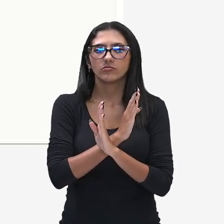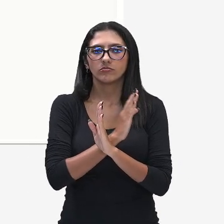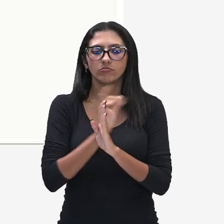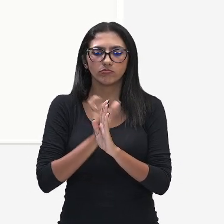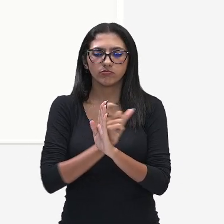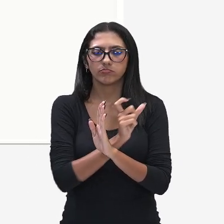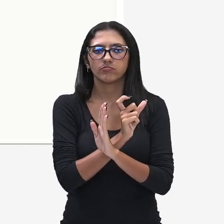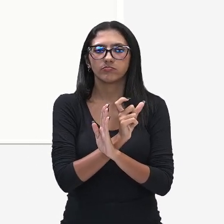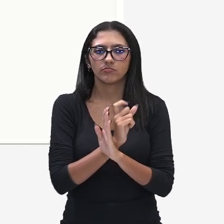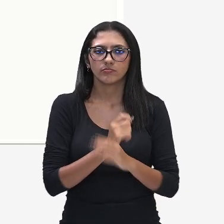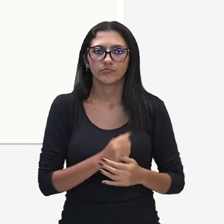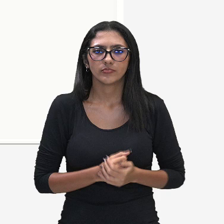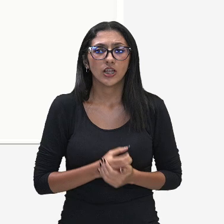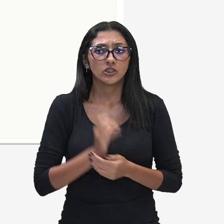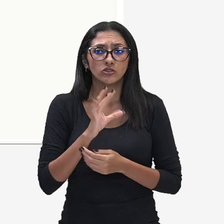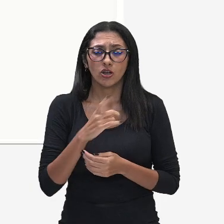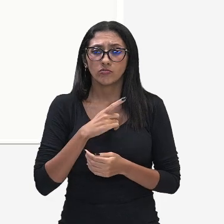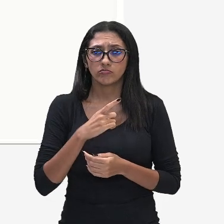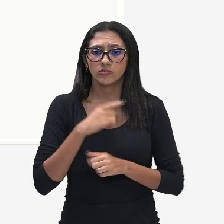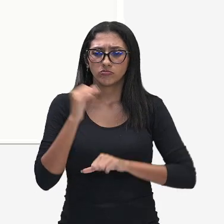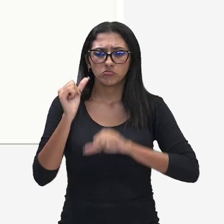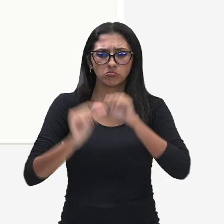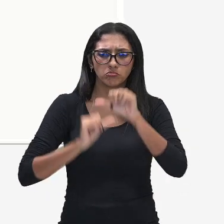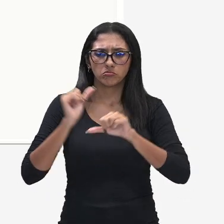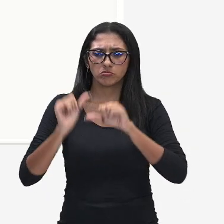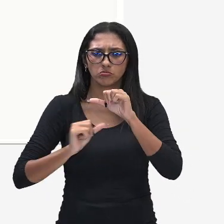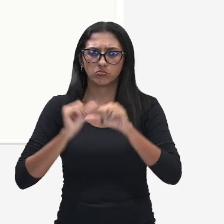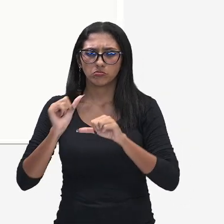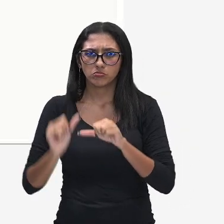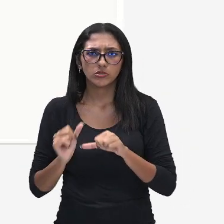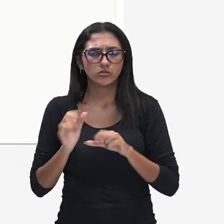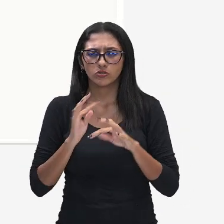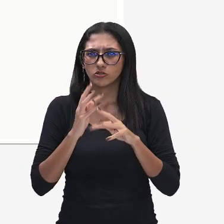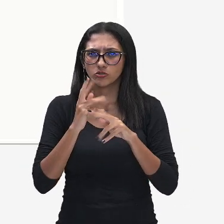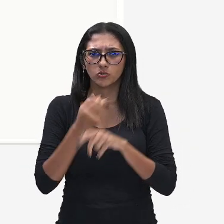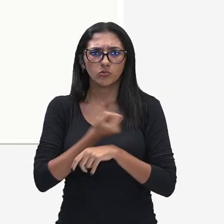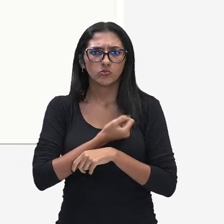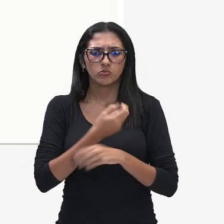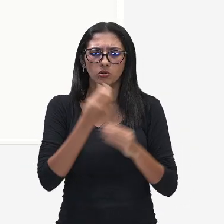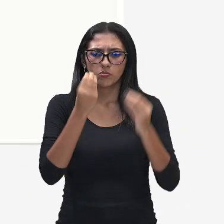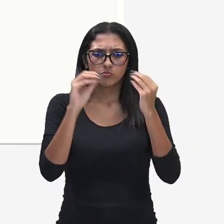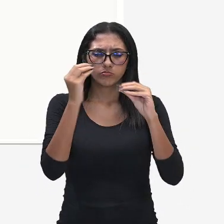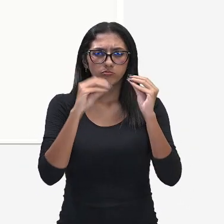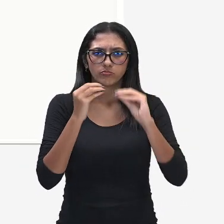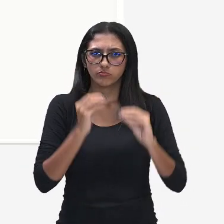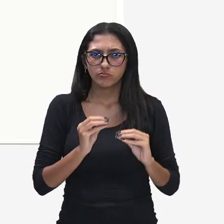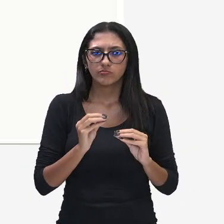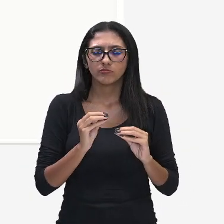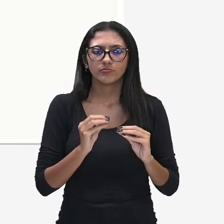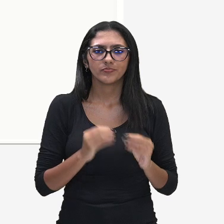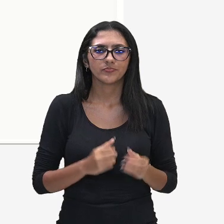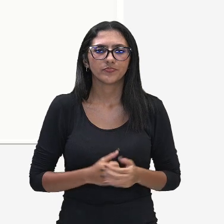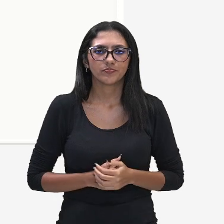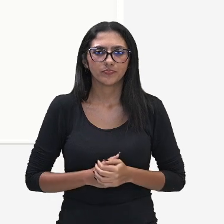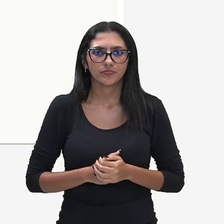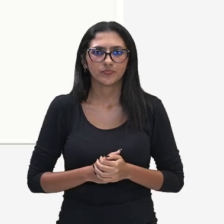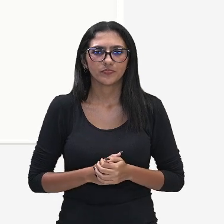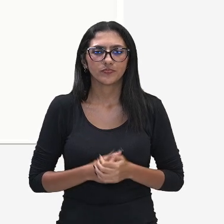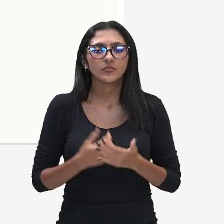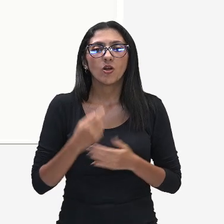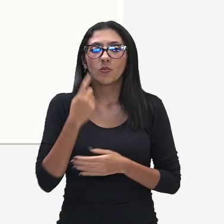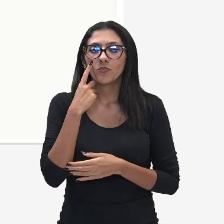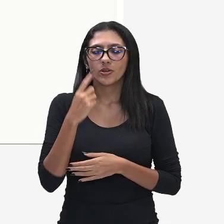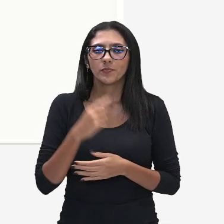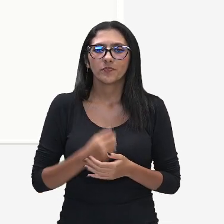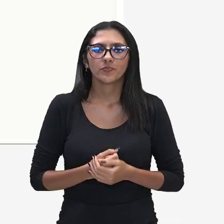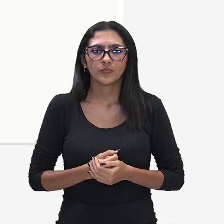aí você vai substituir cada elemento dentro da fórmula. Ou seja, aqui ela disse que a